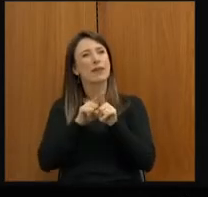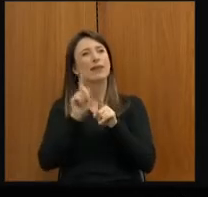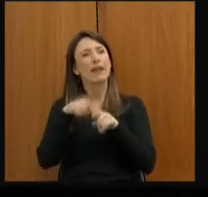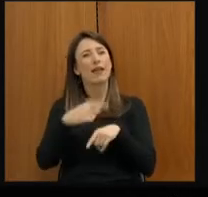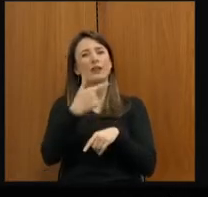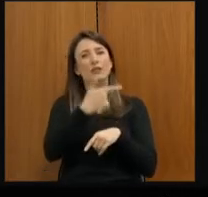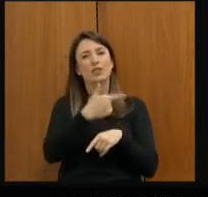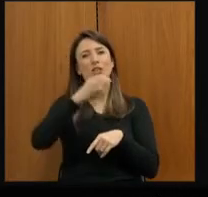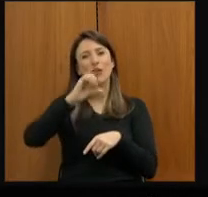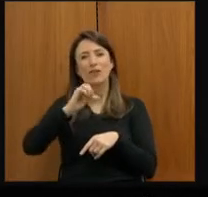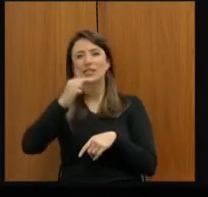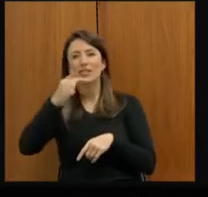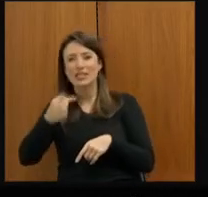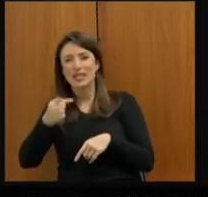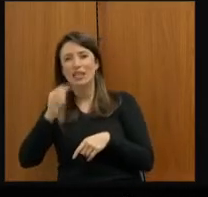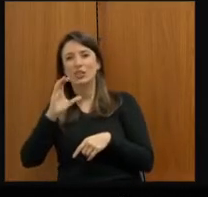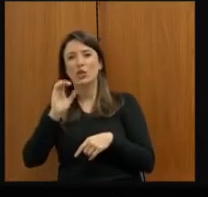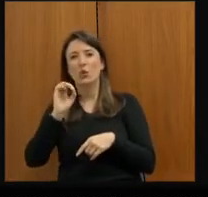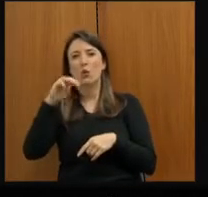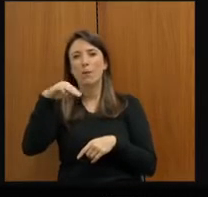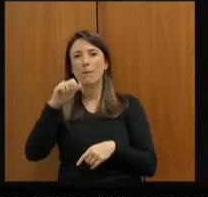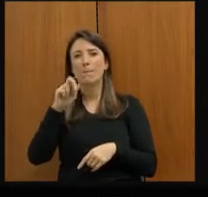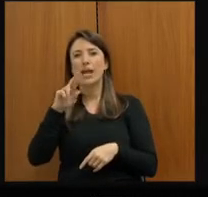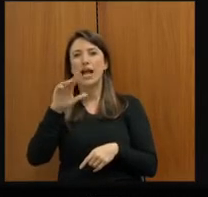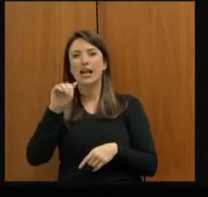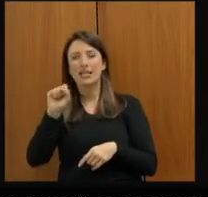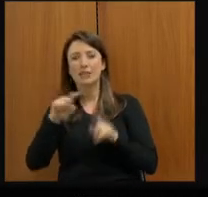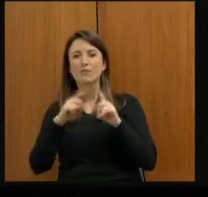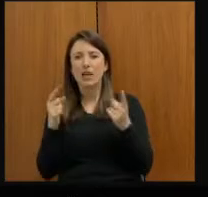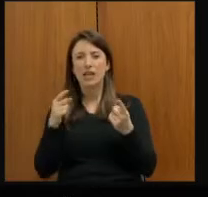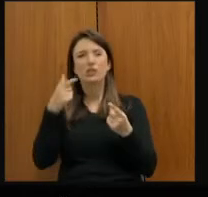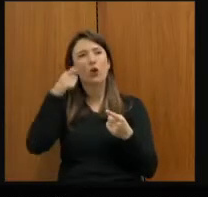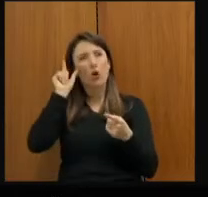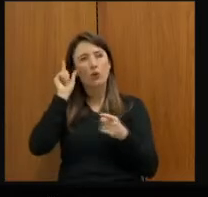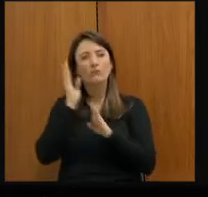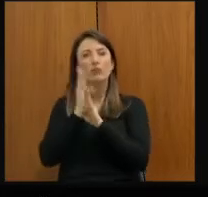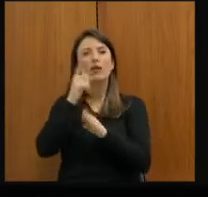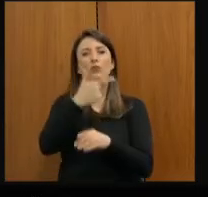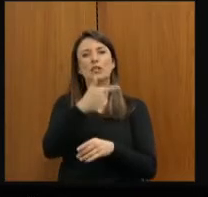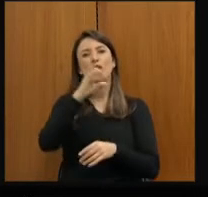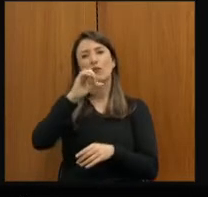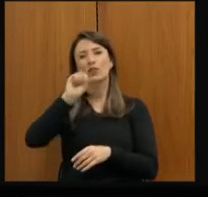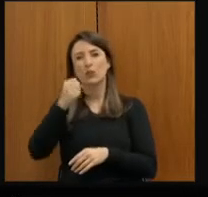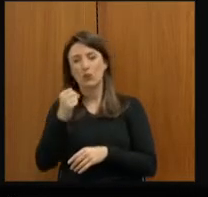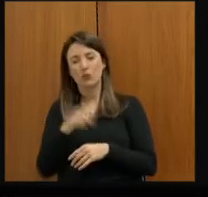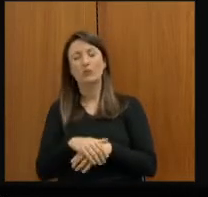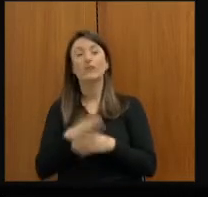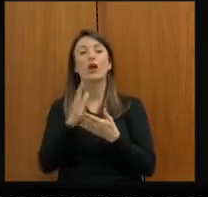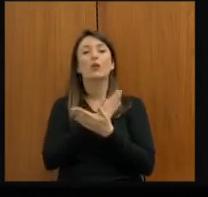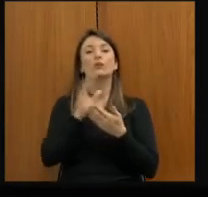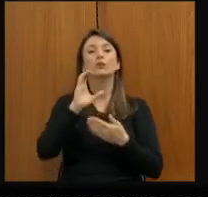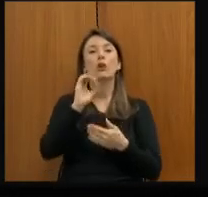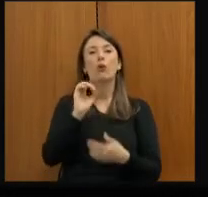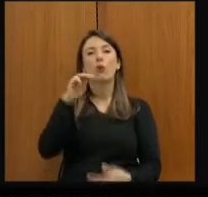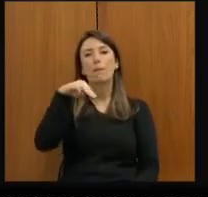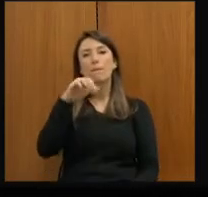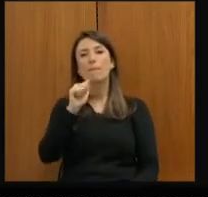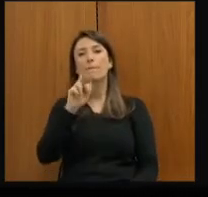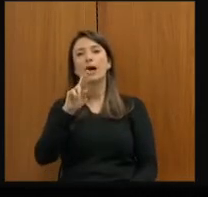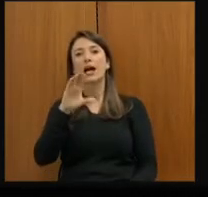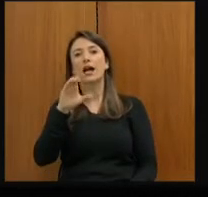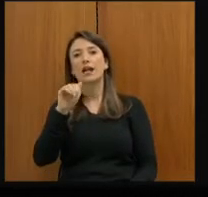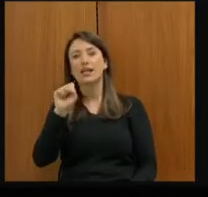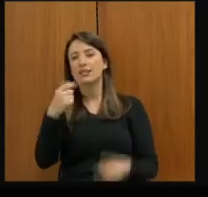marcas mas fiquei sabendo ontem que são 298 atualmente nas comarcas que não tem vários personalizada